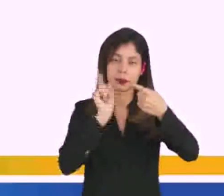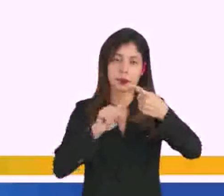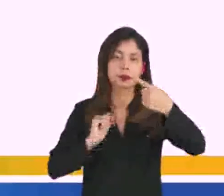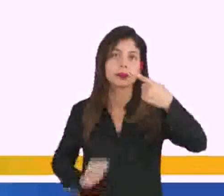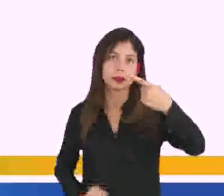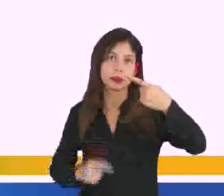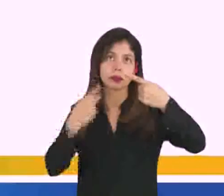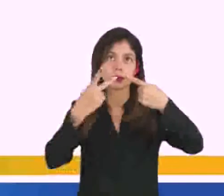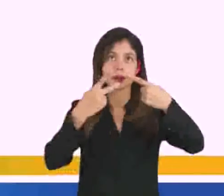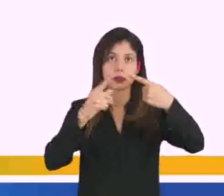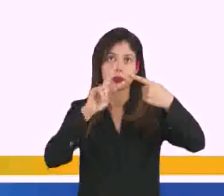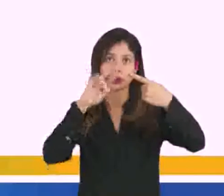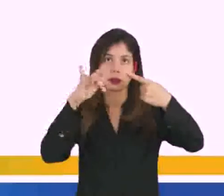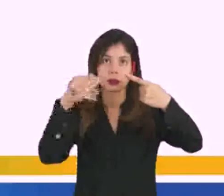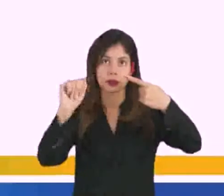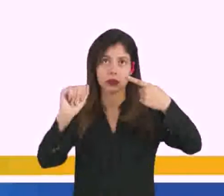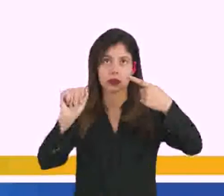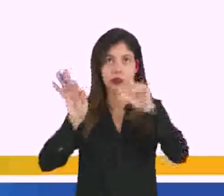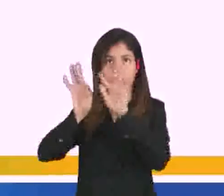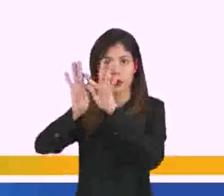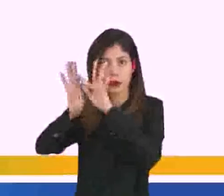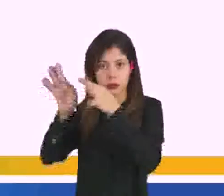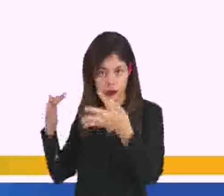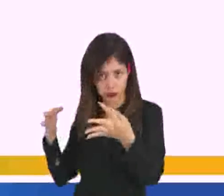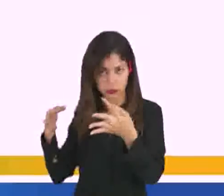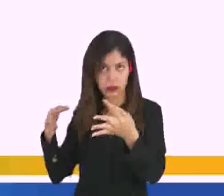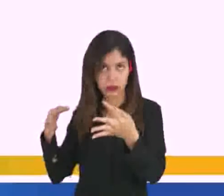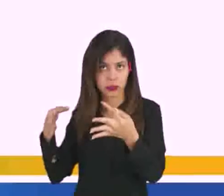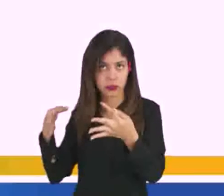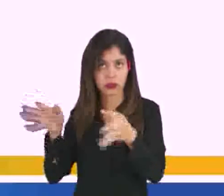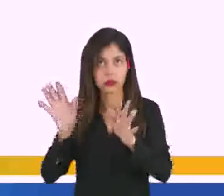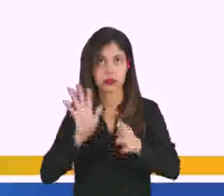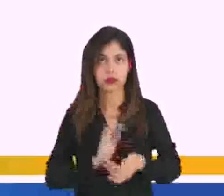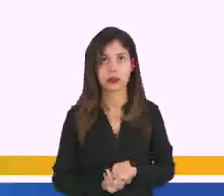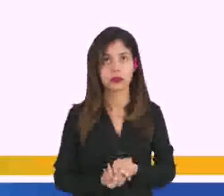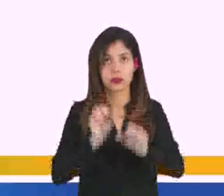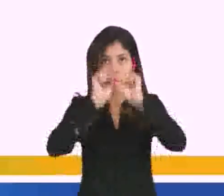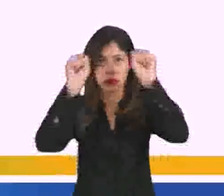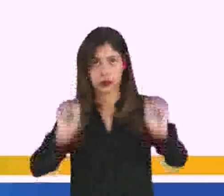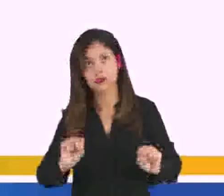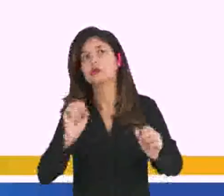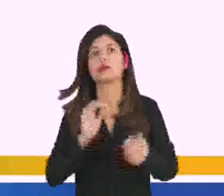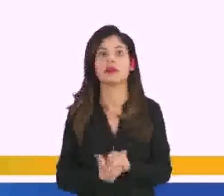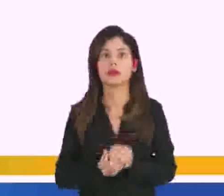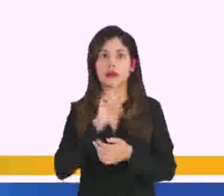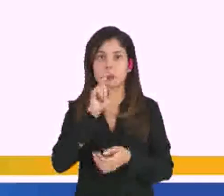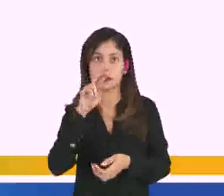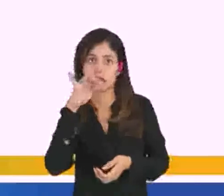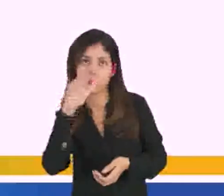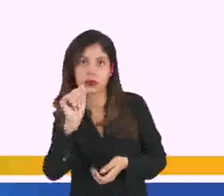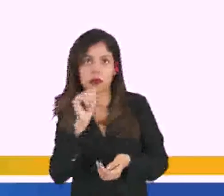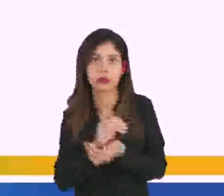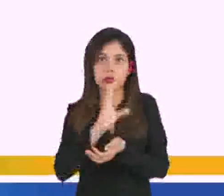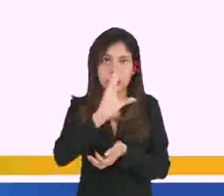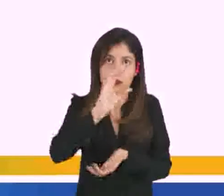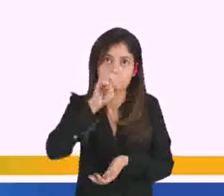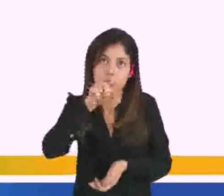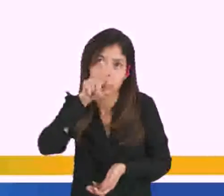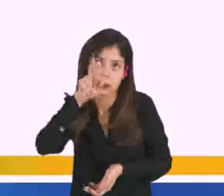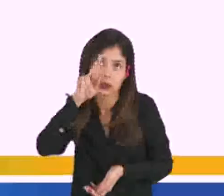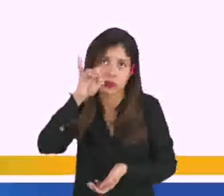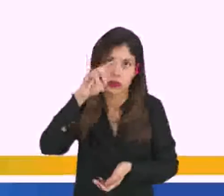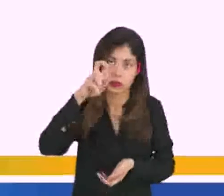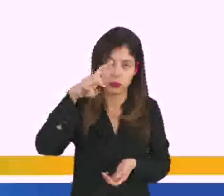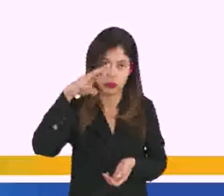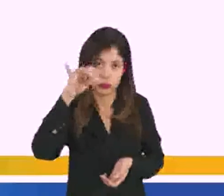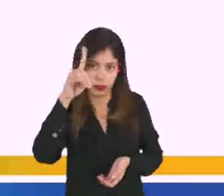for probabilística, ela pode ser classificada em amostragem aleatória simples, sistemática, estratificada ou